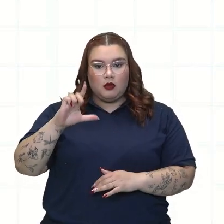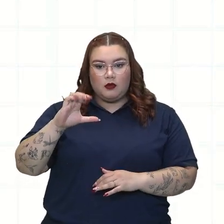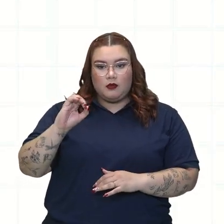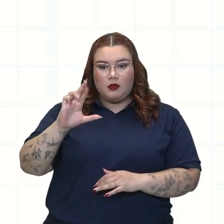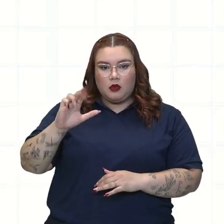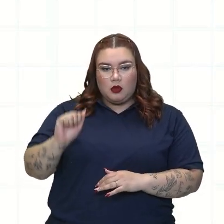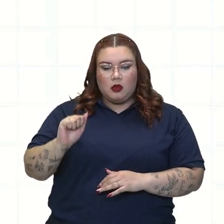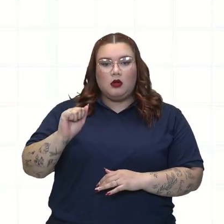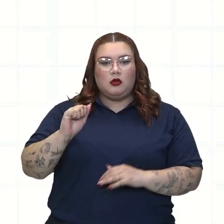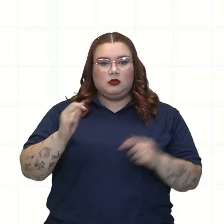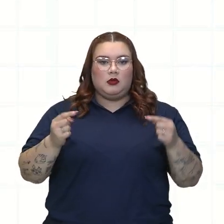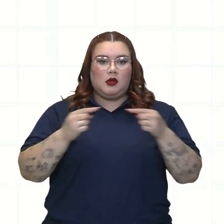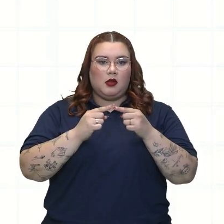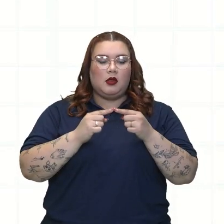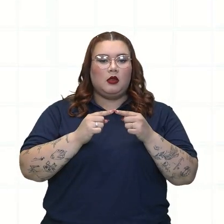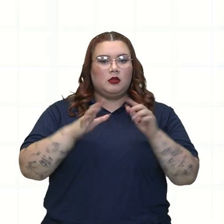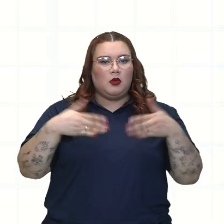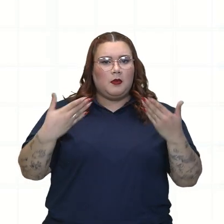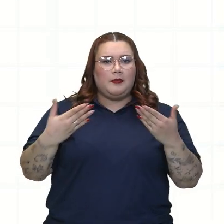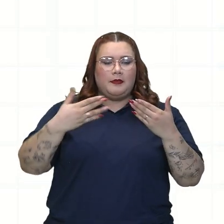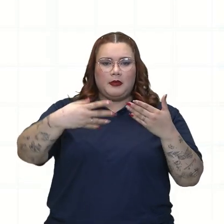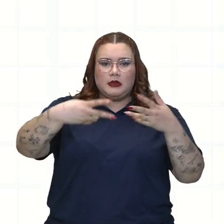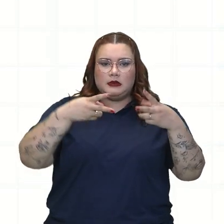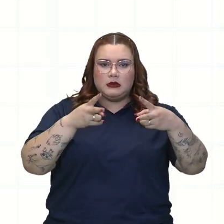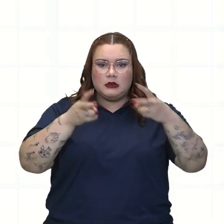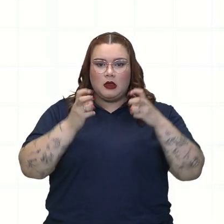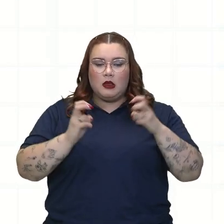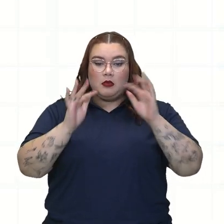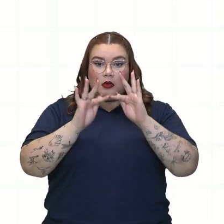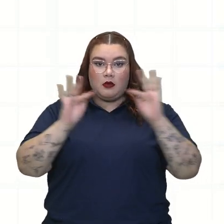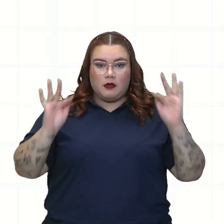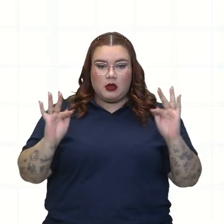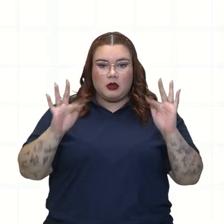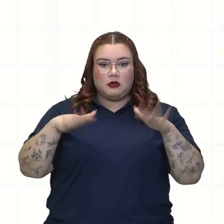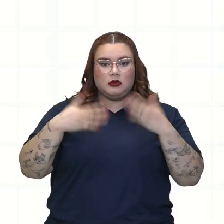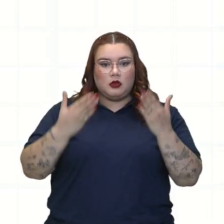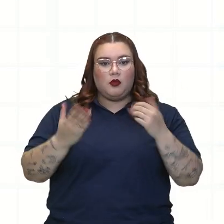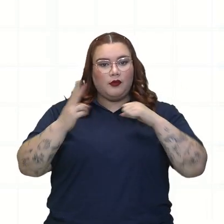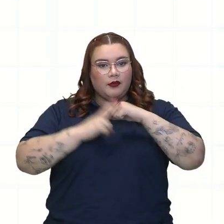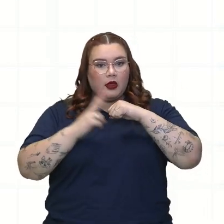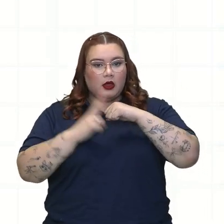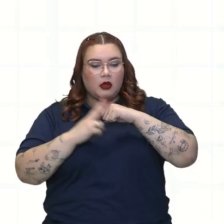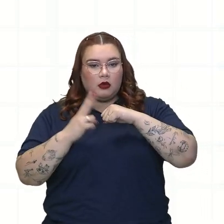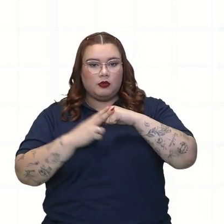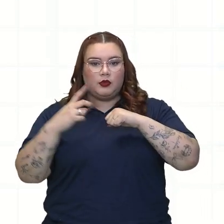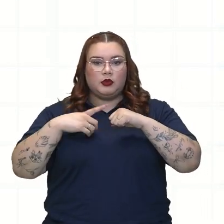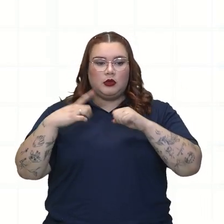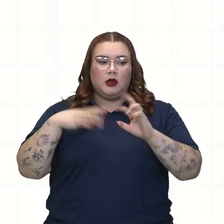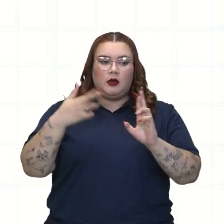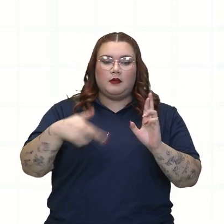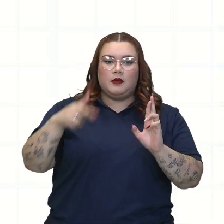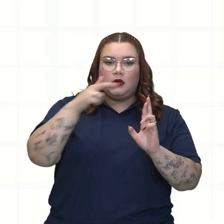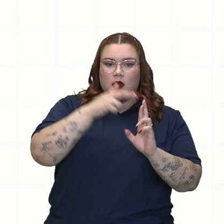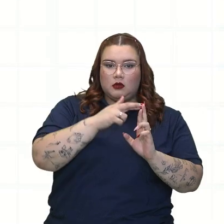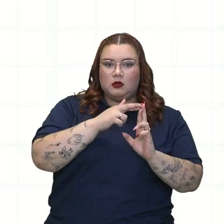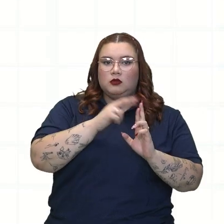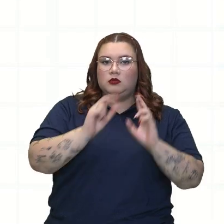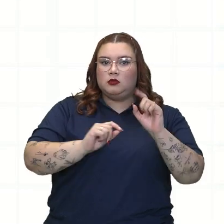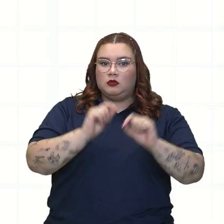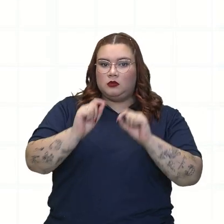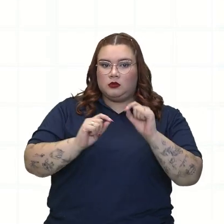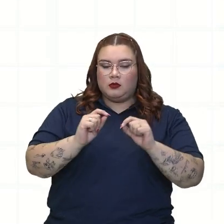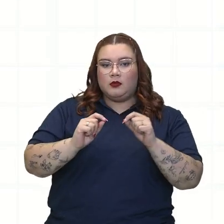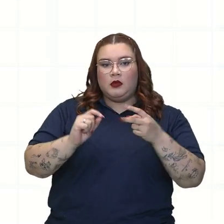importantes. Então, notou que, neste caso aqui, o meu verbo está se referindo, está tratando desses